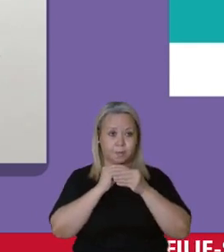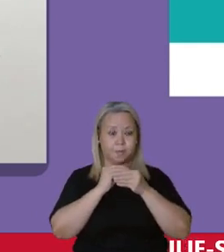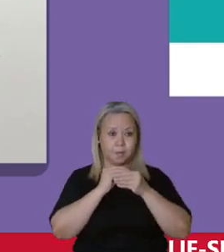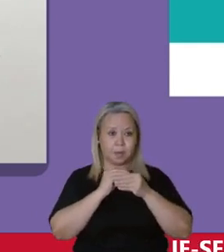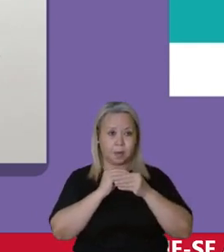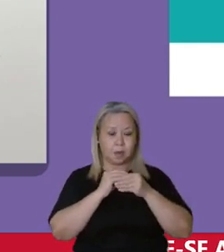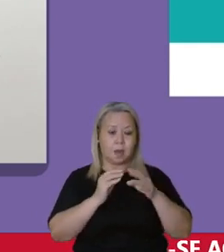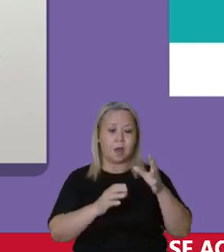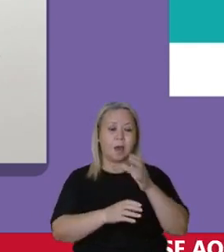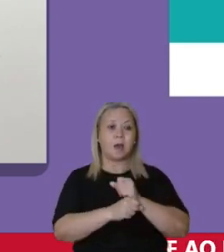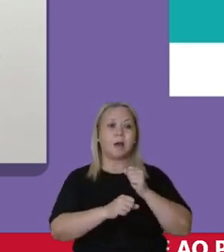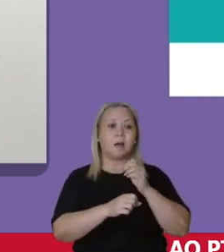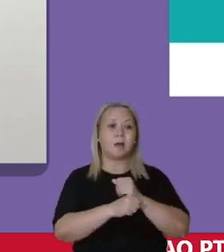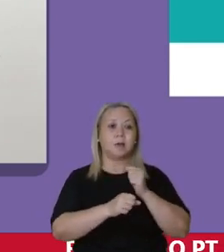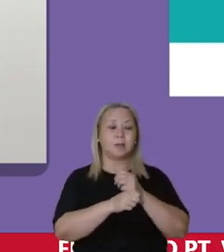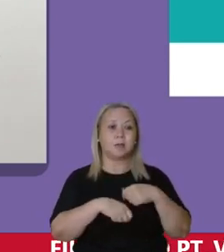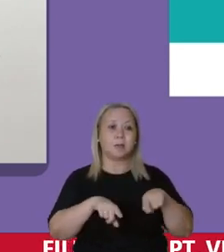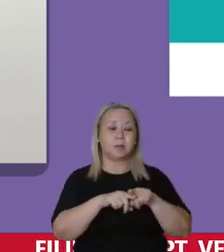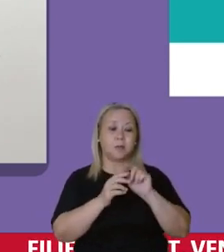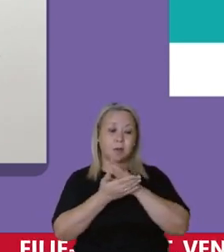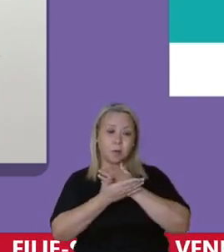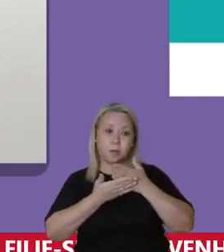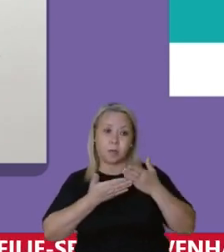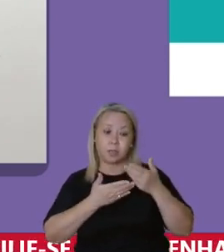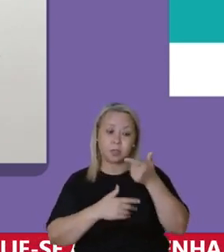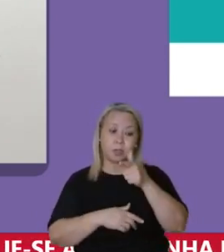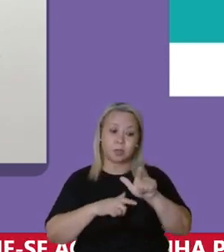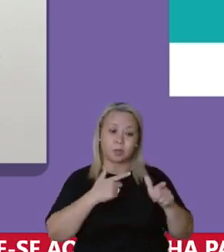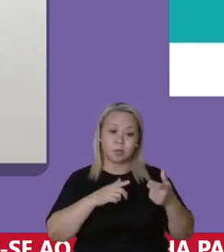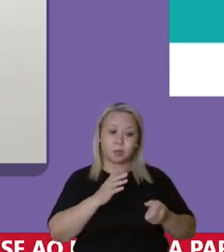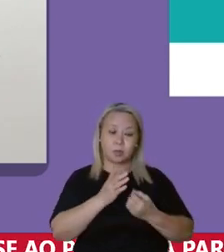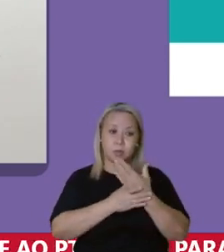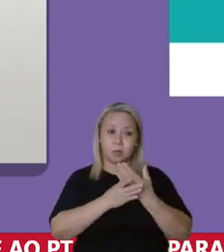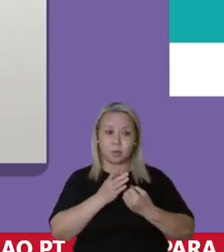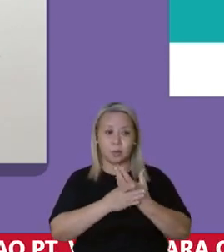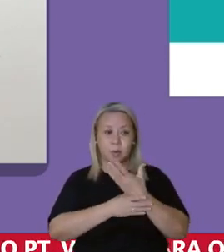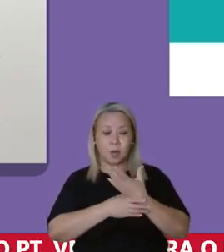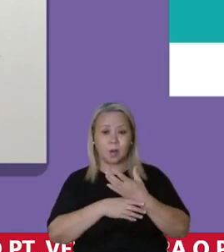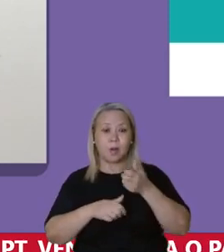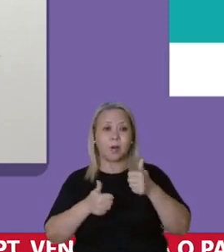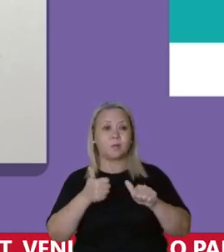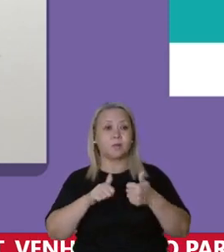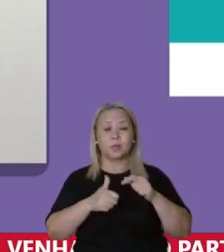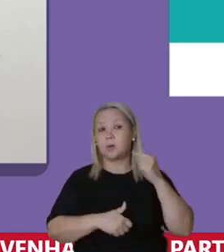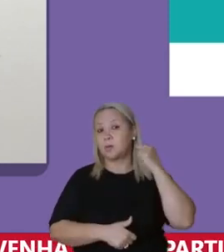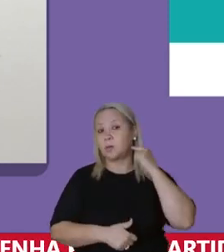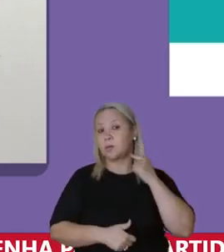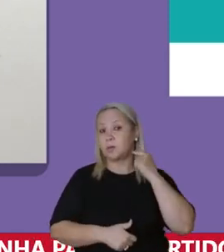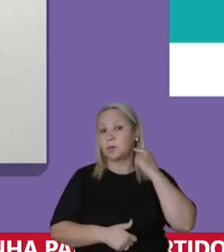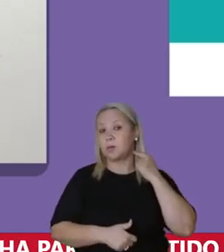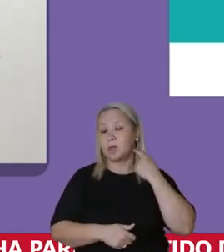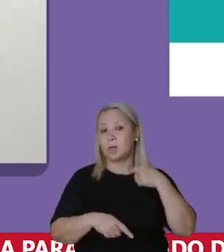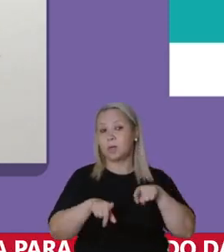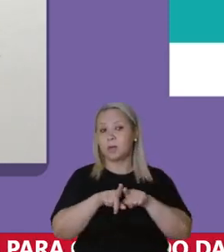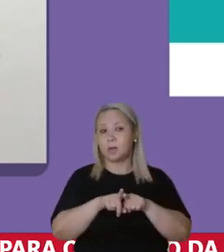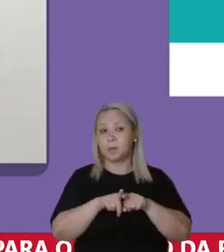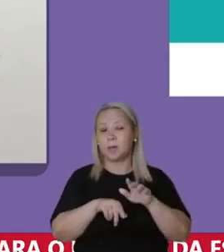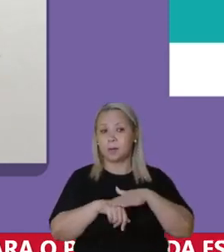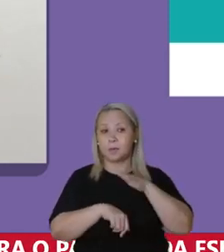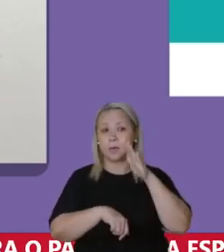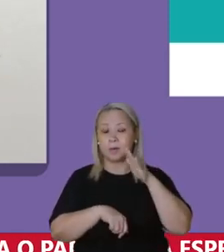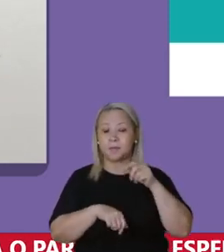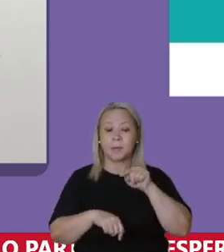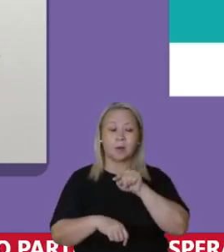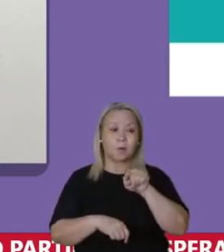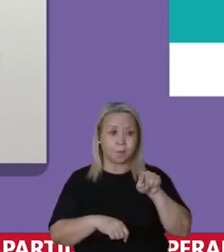a receita a partir de outras fontes, como jogos lotéricos, etc. Bom, isso,